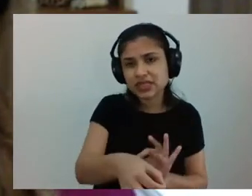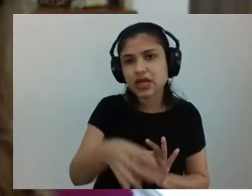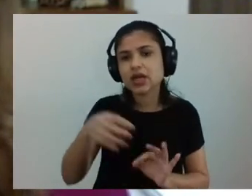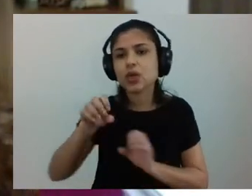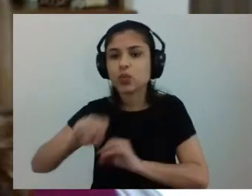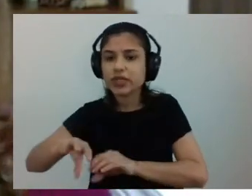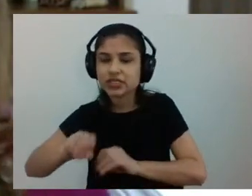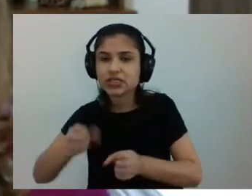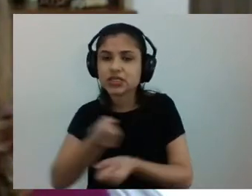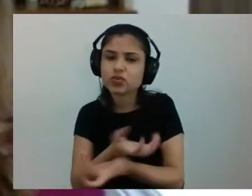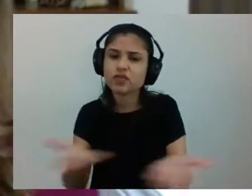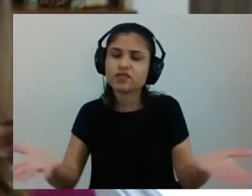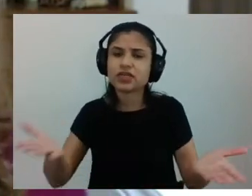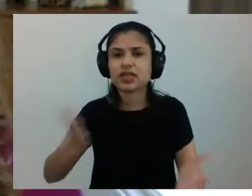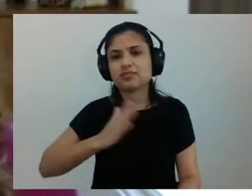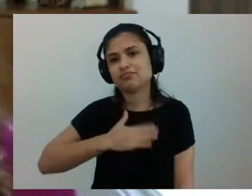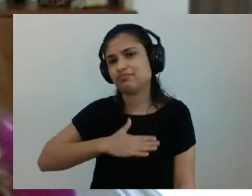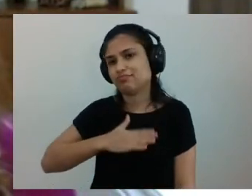tranquilidade. Obrigada.